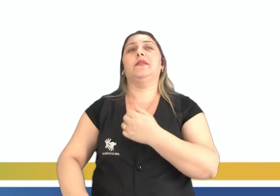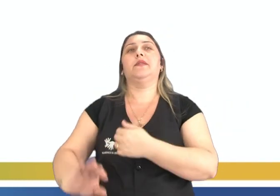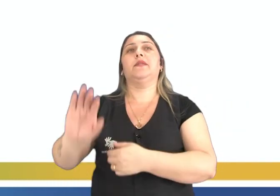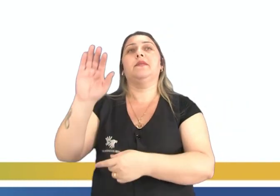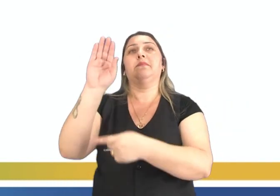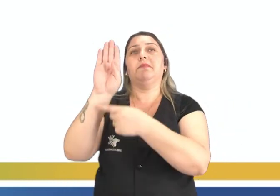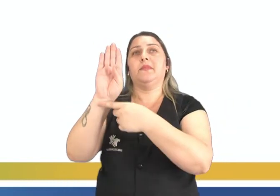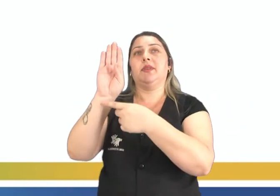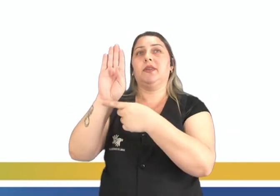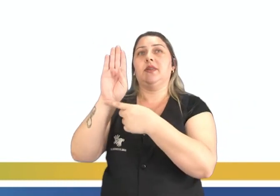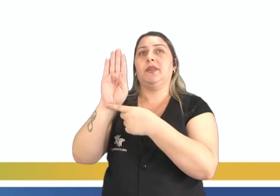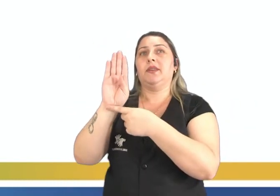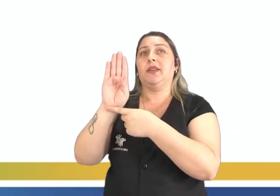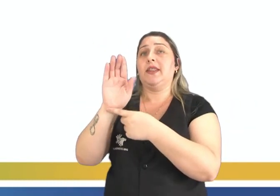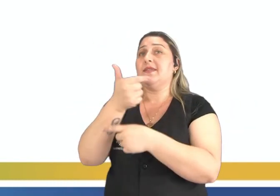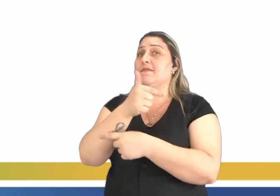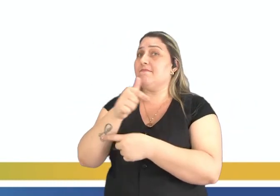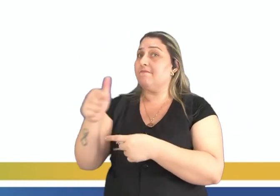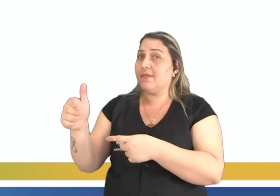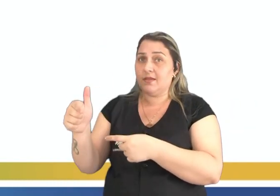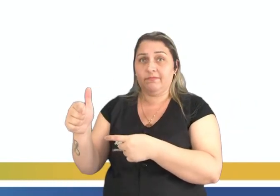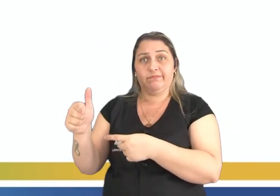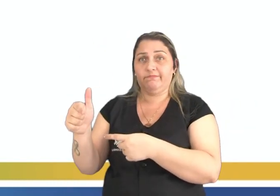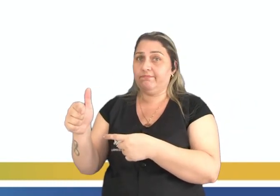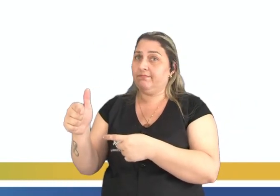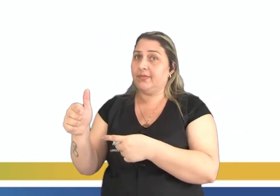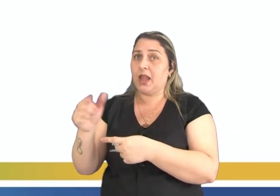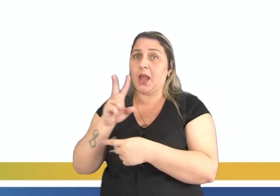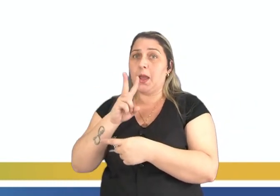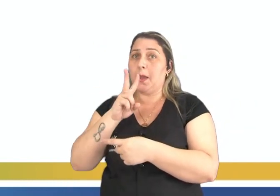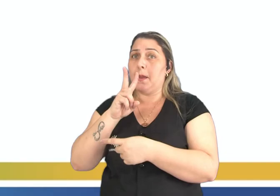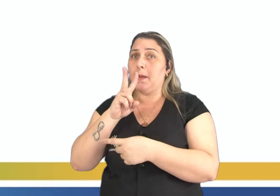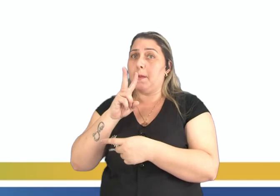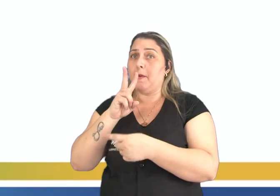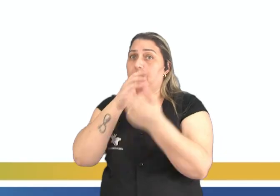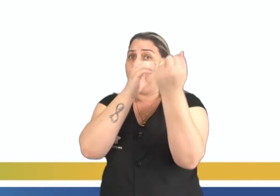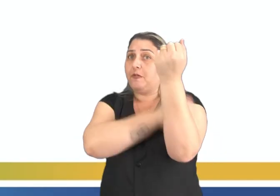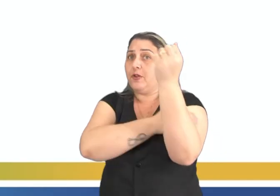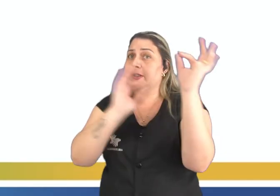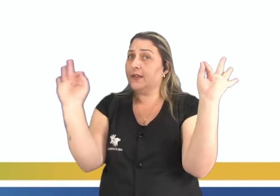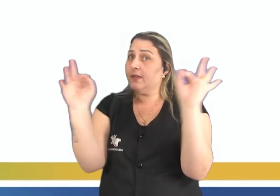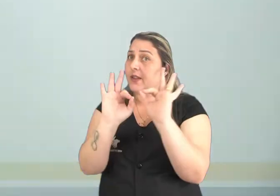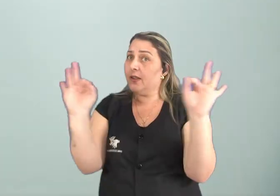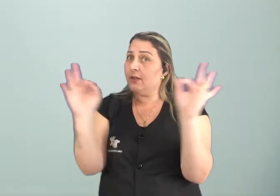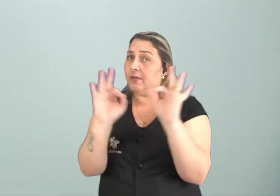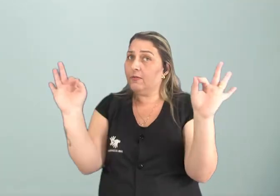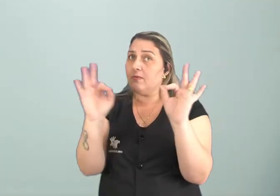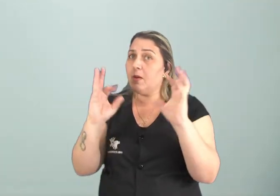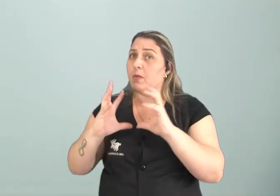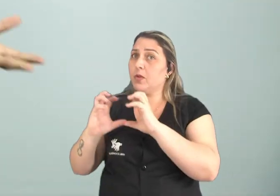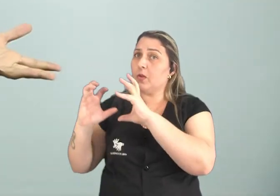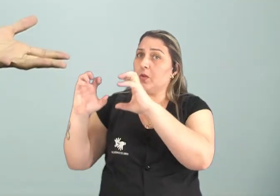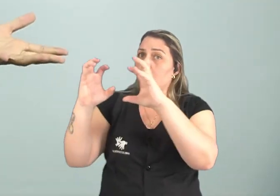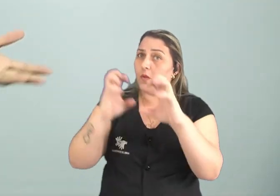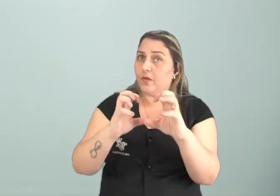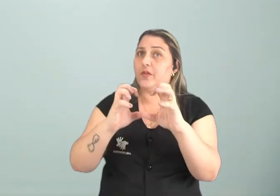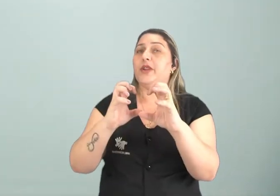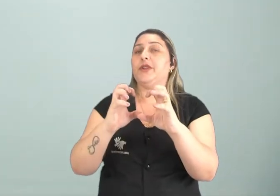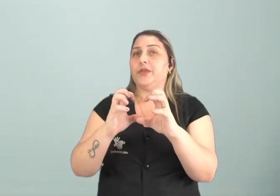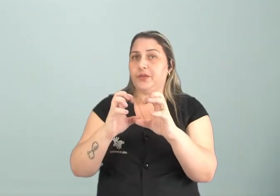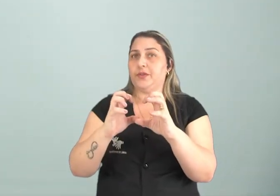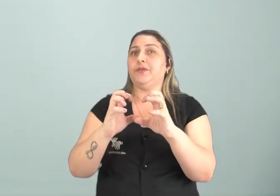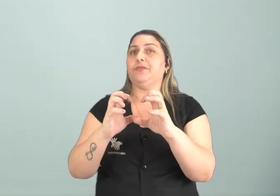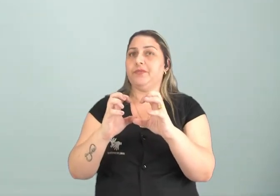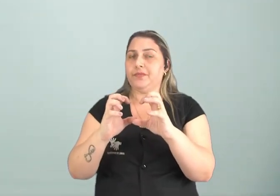é a letra B, certo? Ela vai acabar sendo ineficiente no objetivo de conter conflitos internacionais. É aquilo que a gente discutiu, que